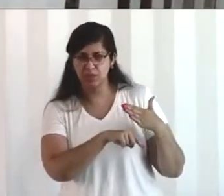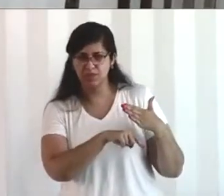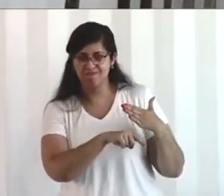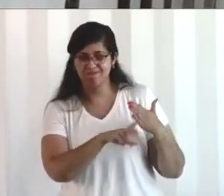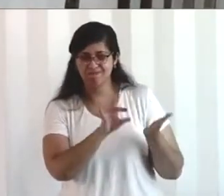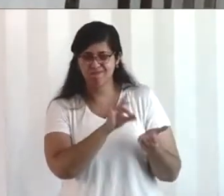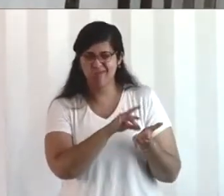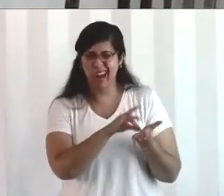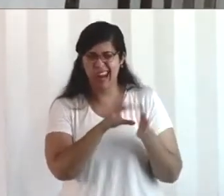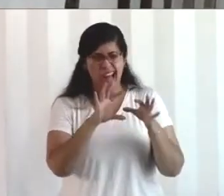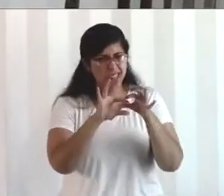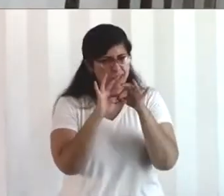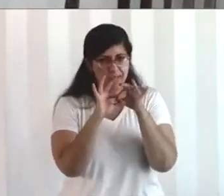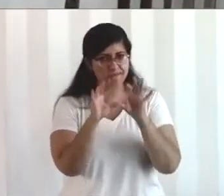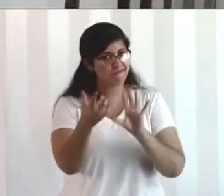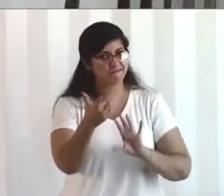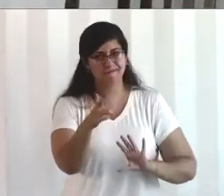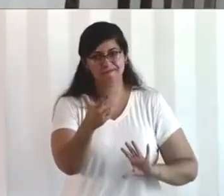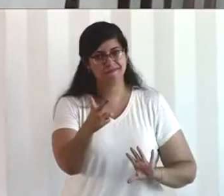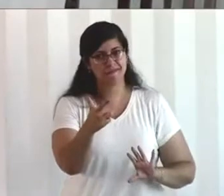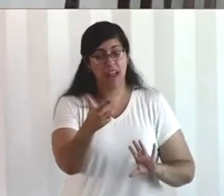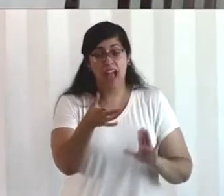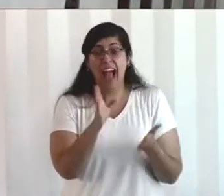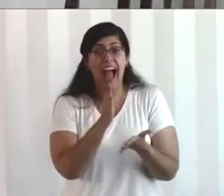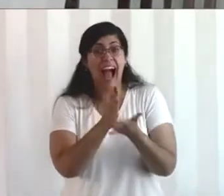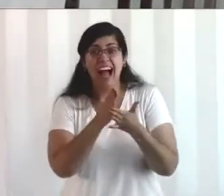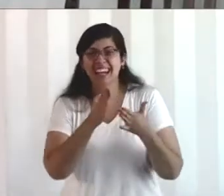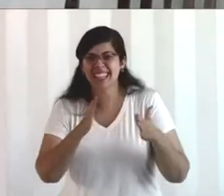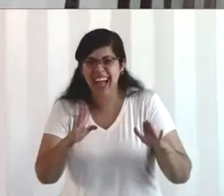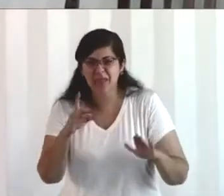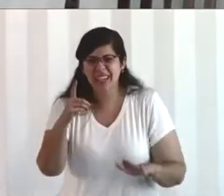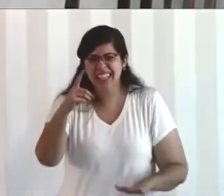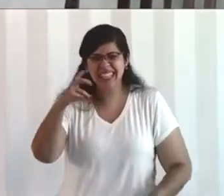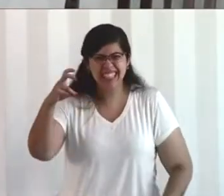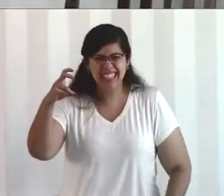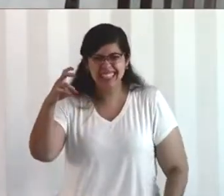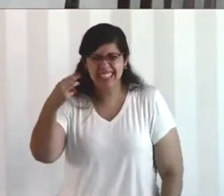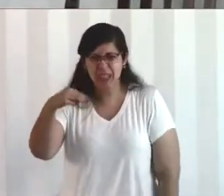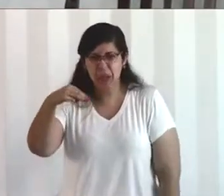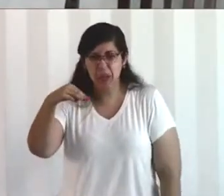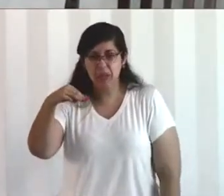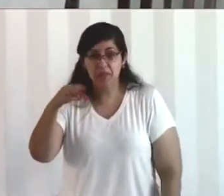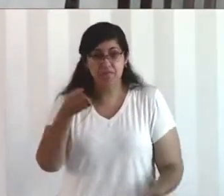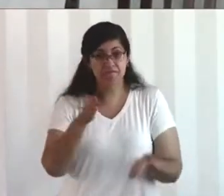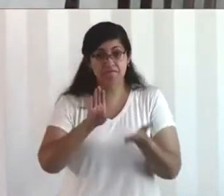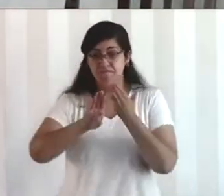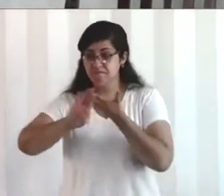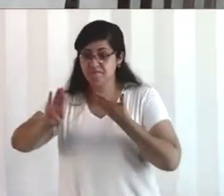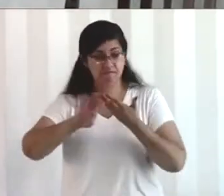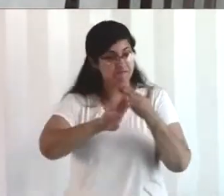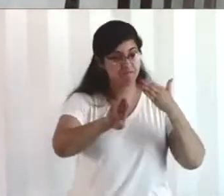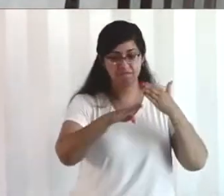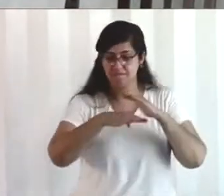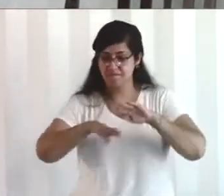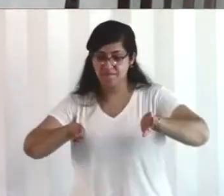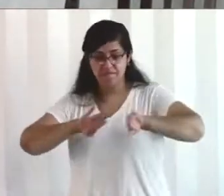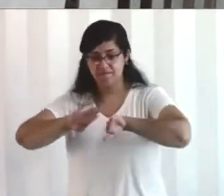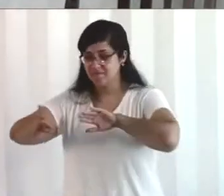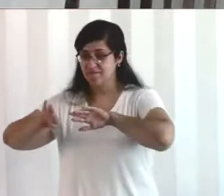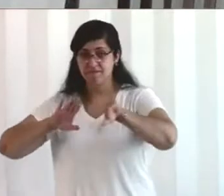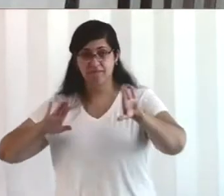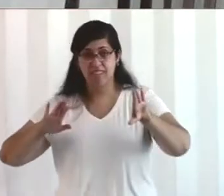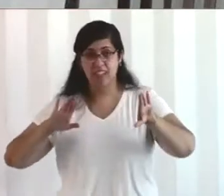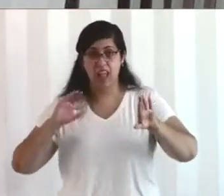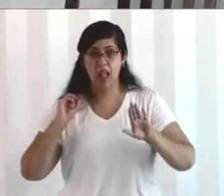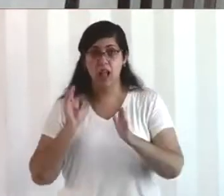quando termina esse momento de 15 minutos ou de meia hora, cada um vai para as suas casas. E se não existir